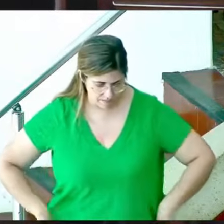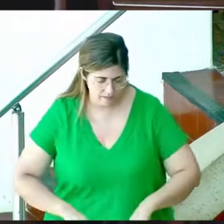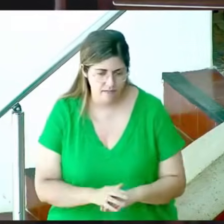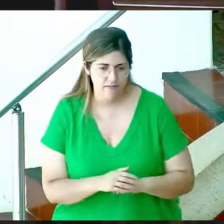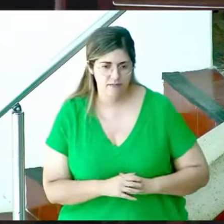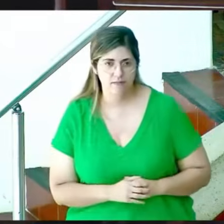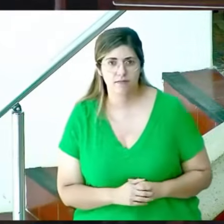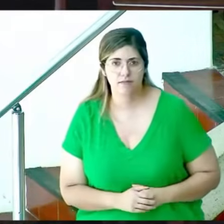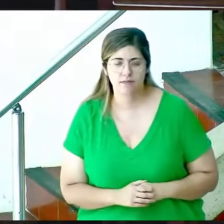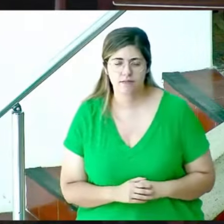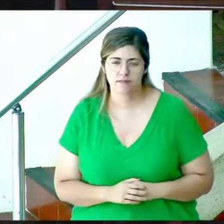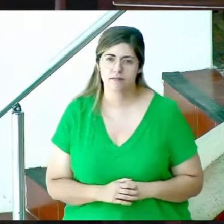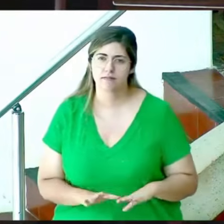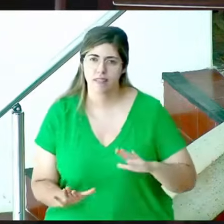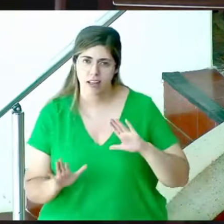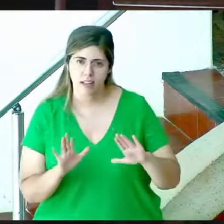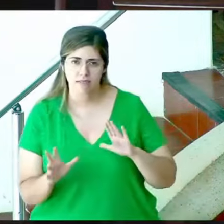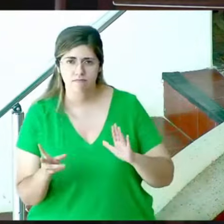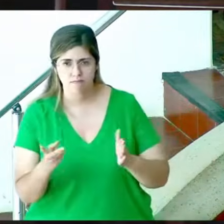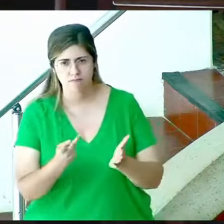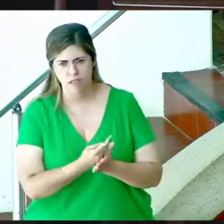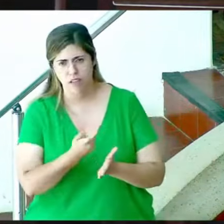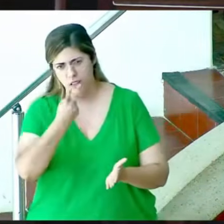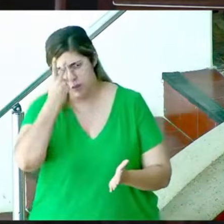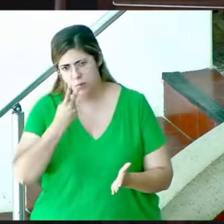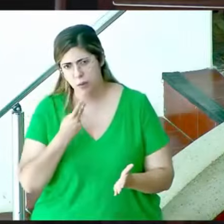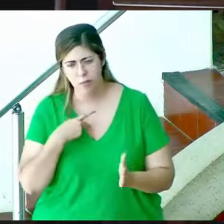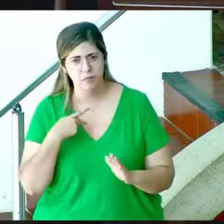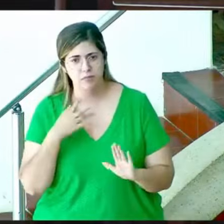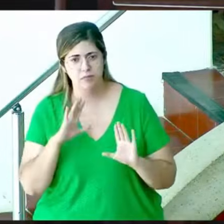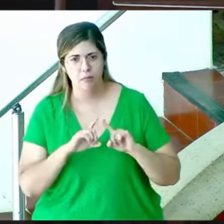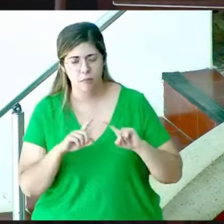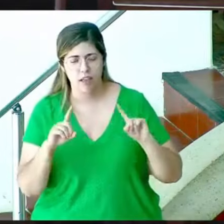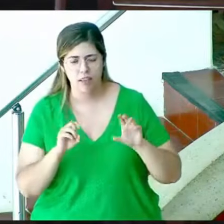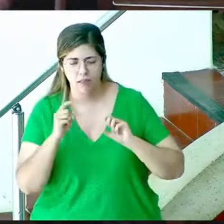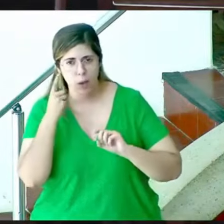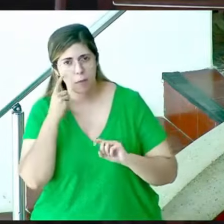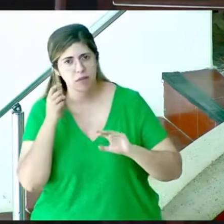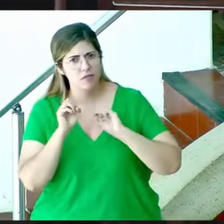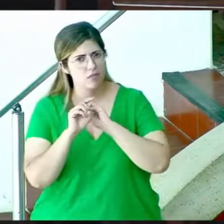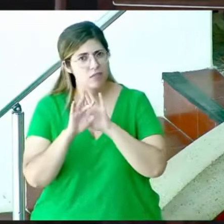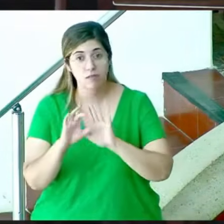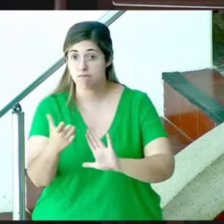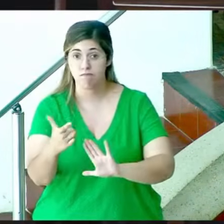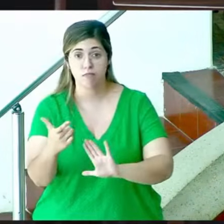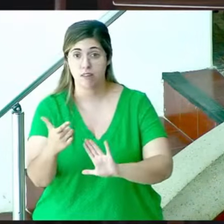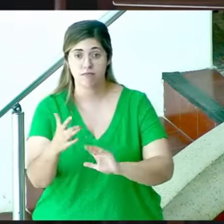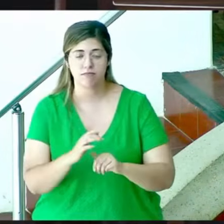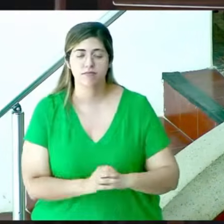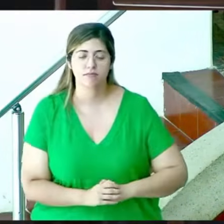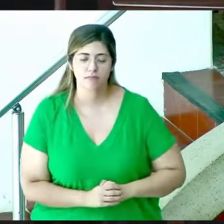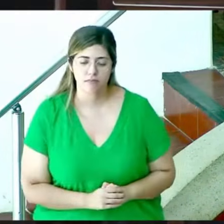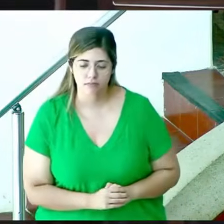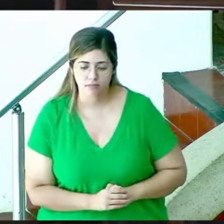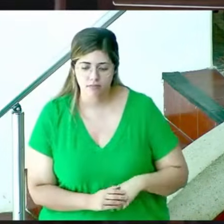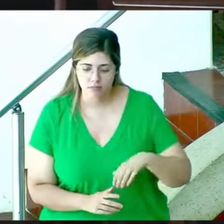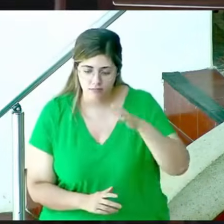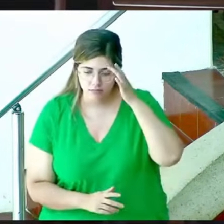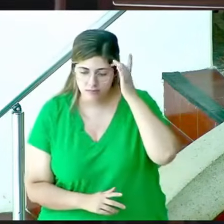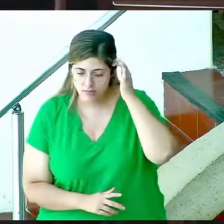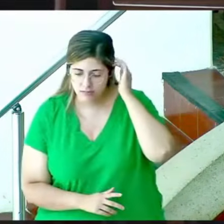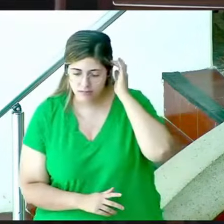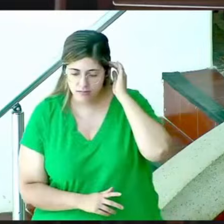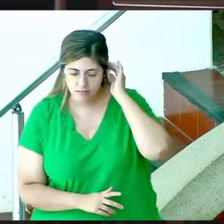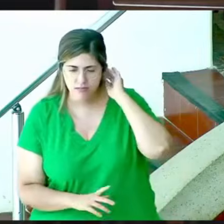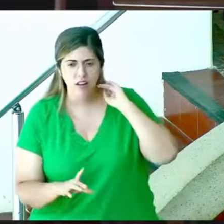Eu acho que eu me engano muitas vezes, comigo mesmo, achando que eu estou glorificando a Deus e não estou. Achando que eu estou rendendo